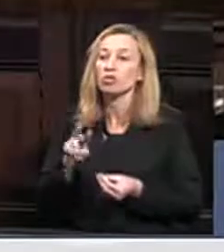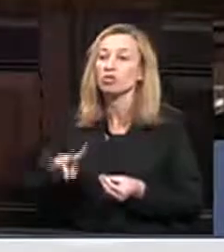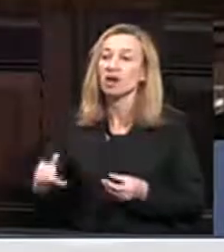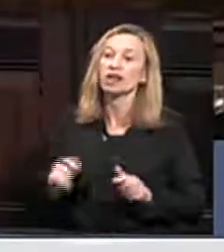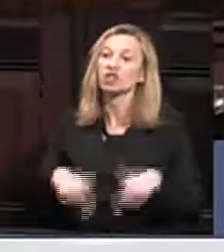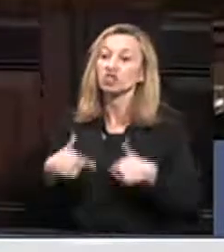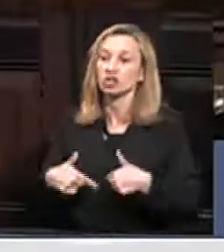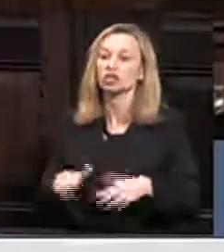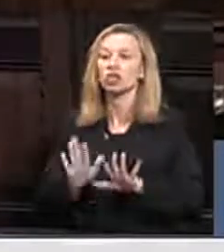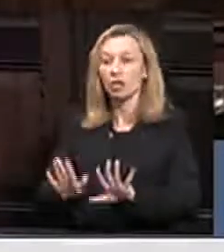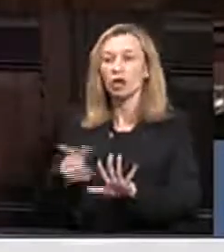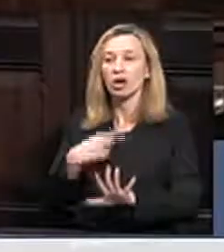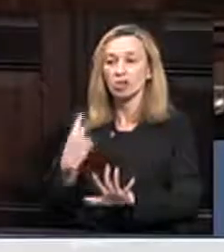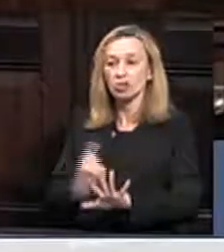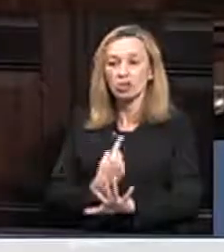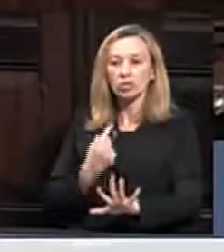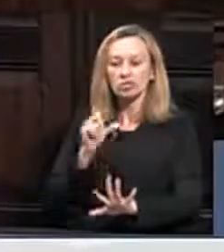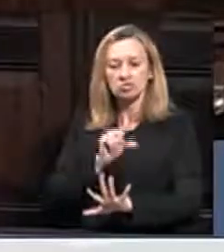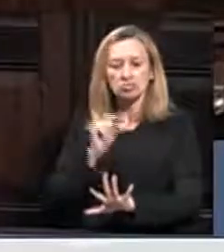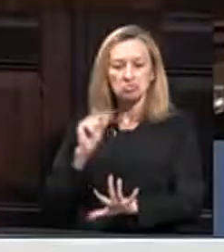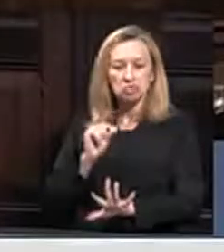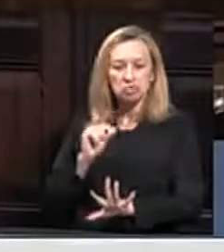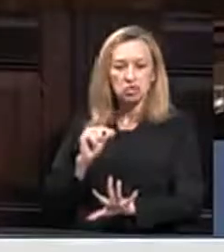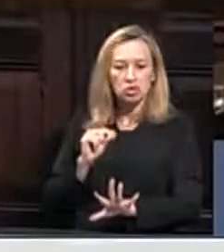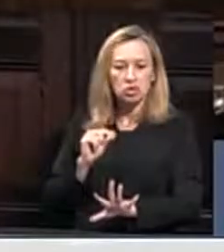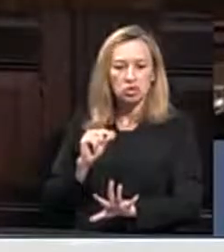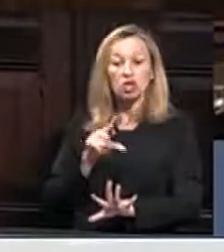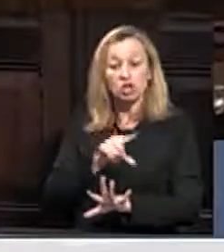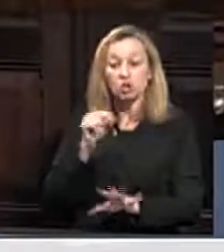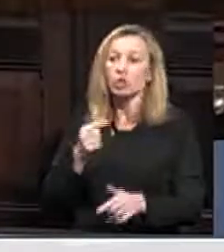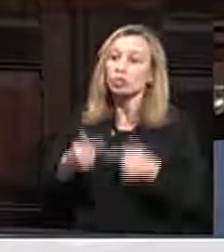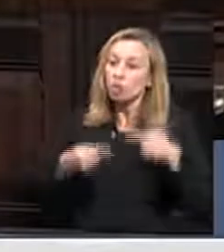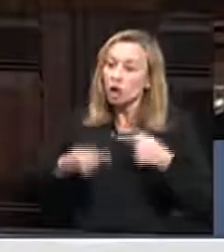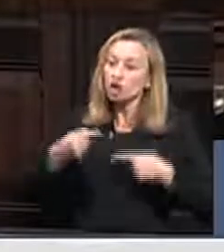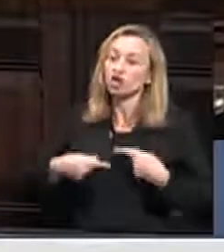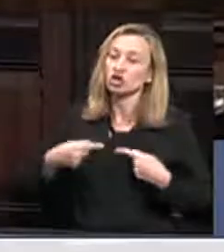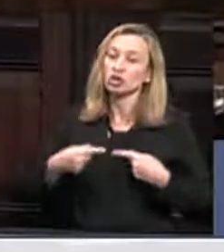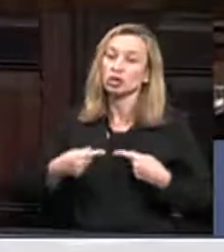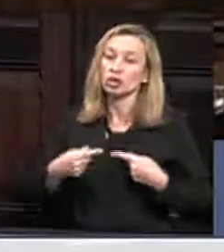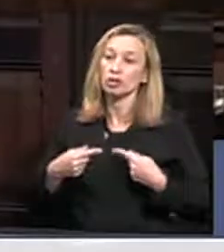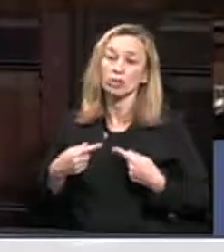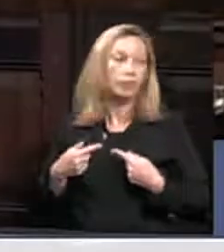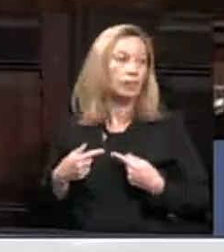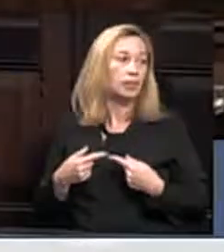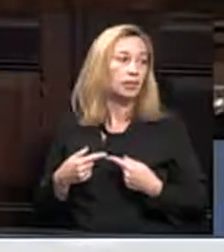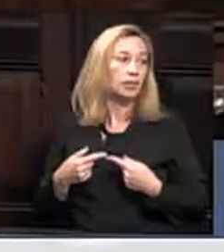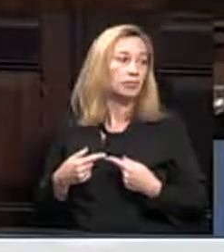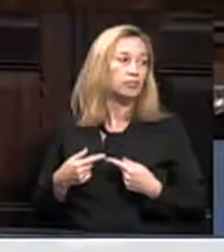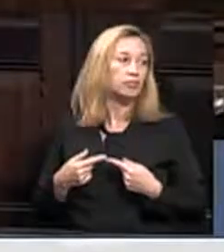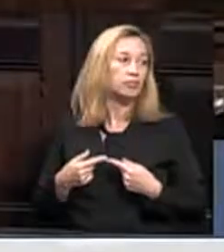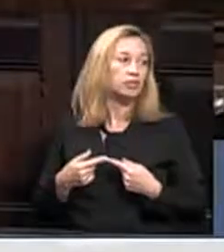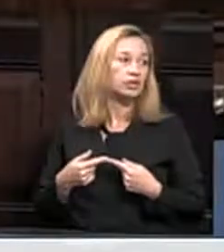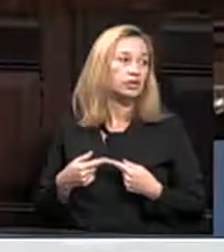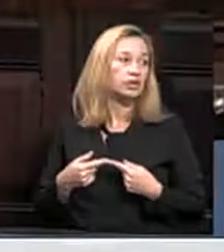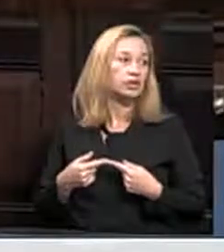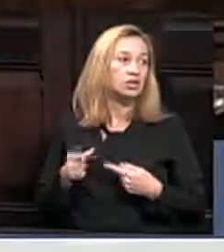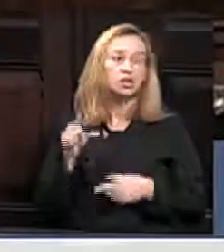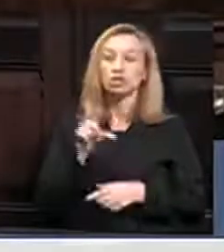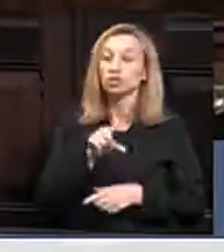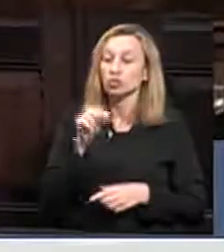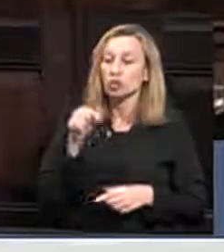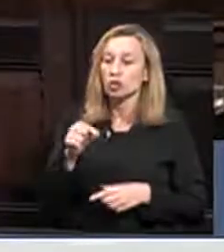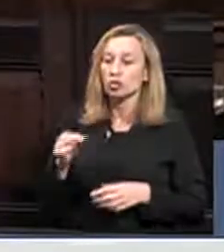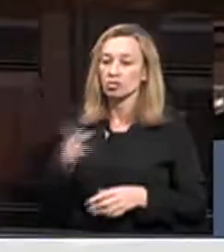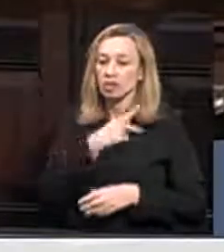nossa decisão era uma decisão política, porque a pior decisão que pode você ter para a presidência da